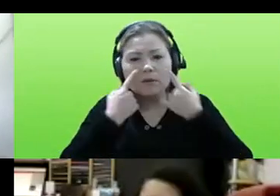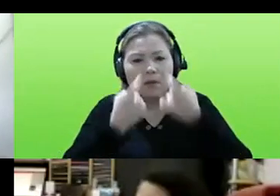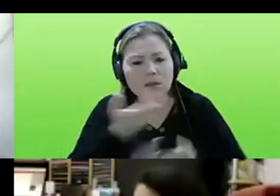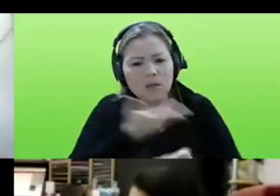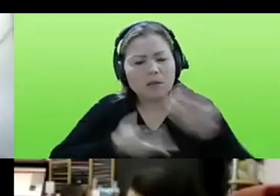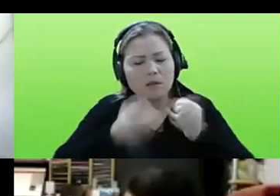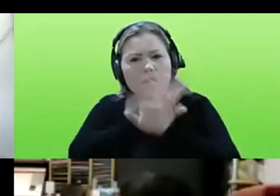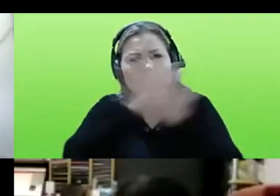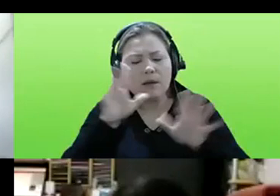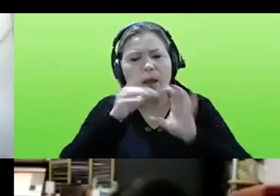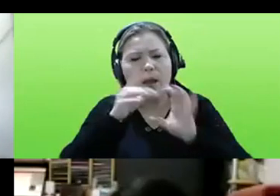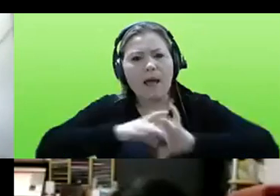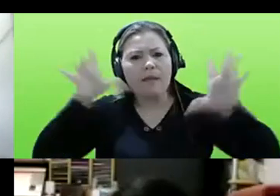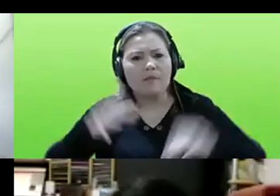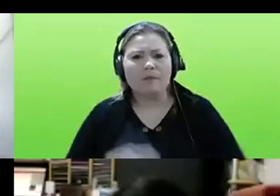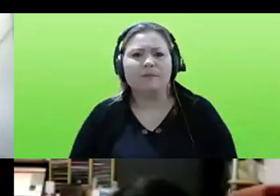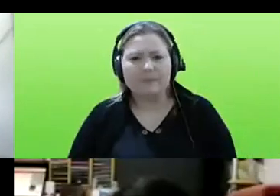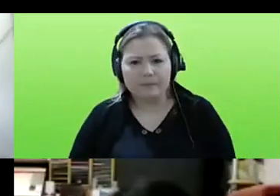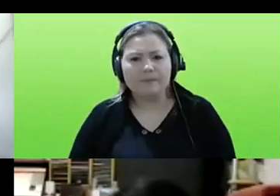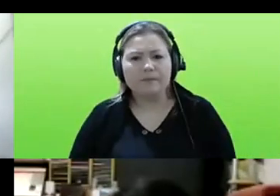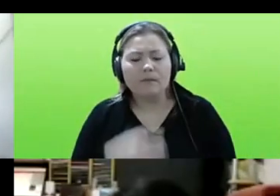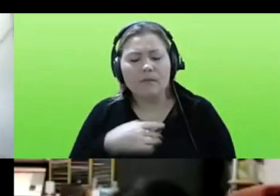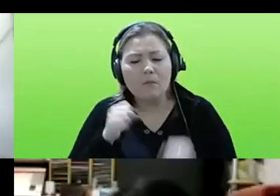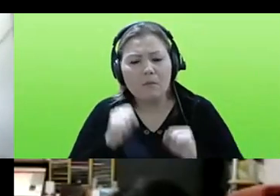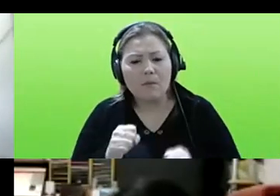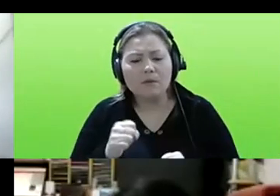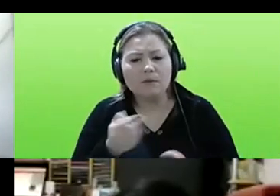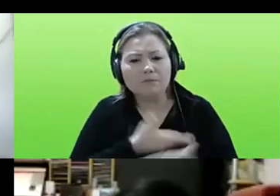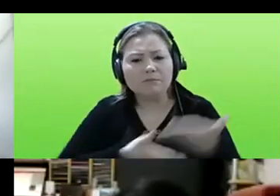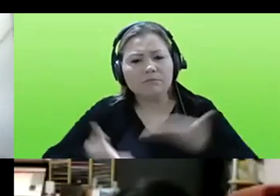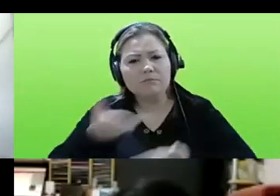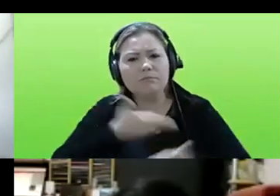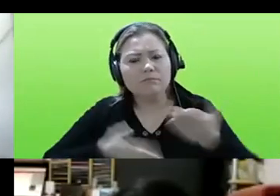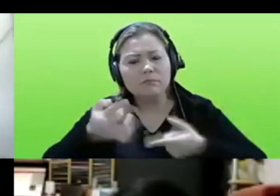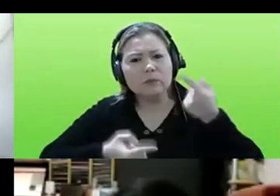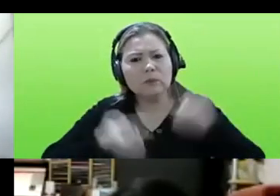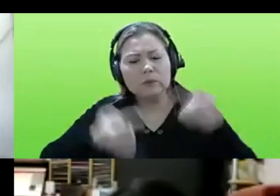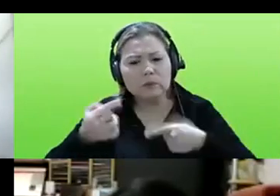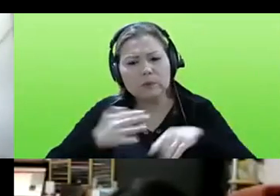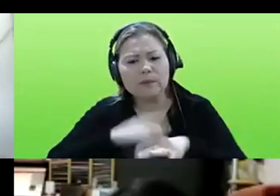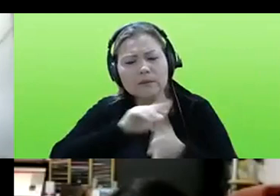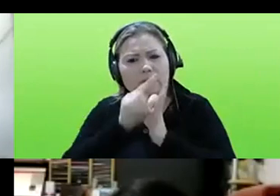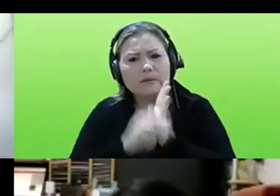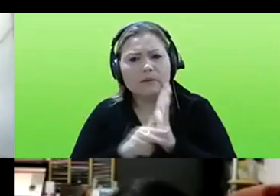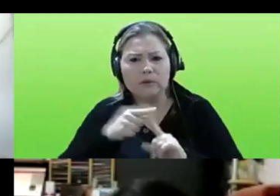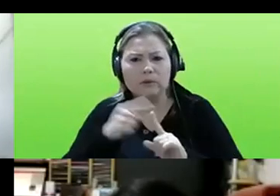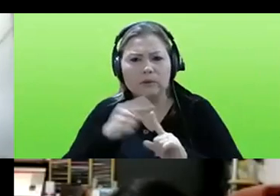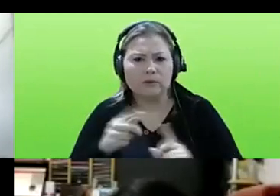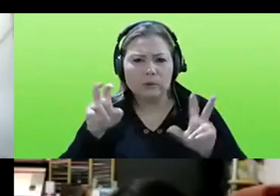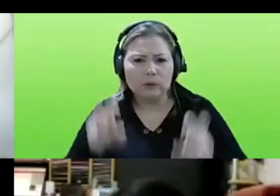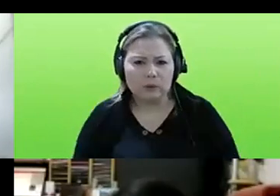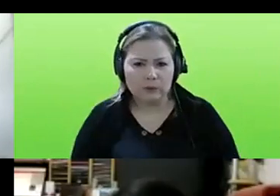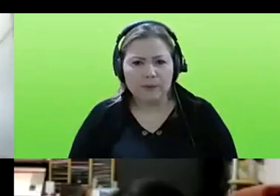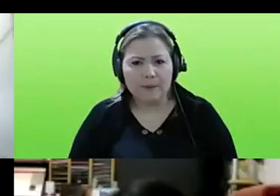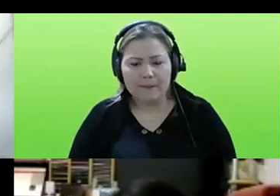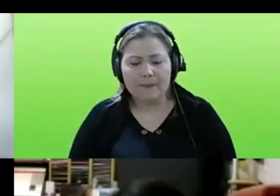transparente, aberta, e que possamos debater os mais variados assuntos.